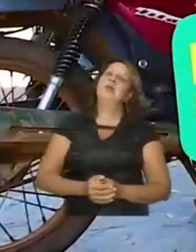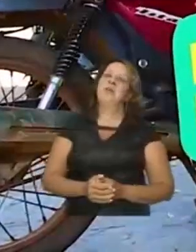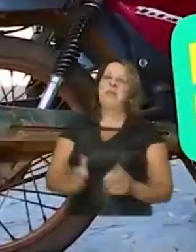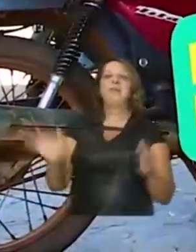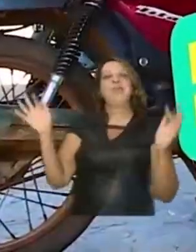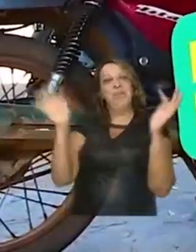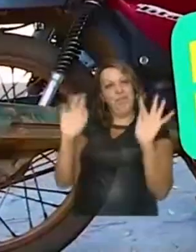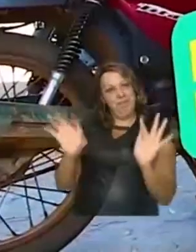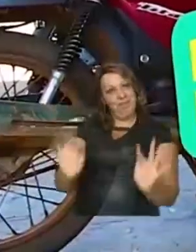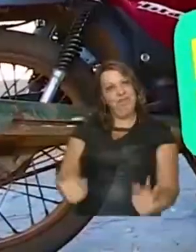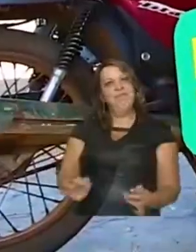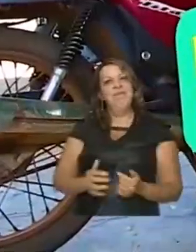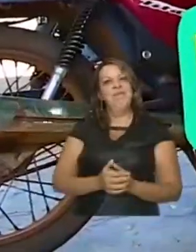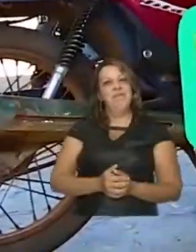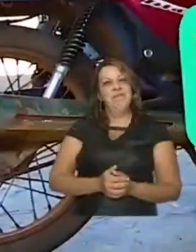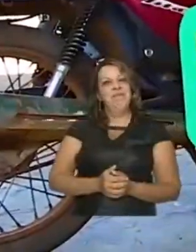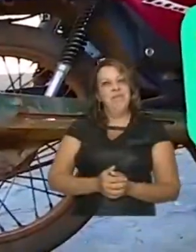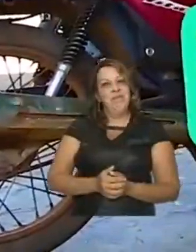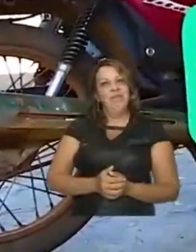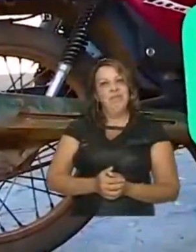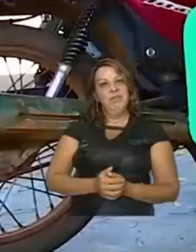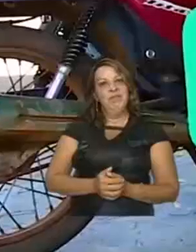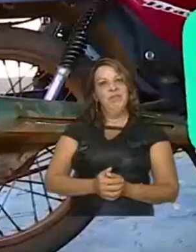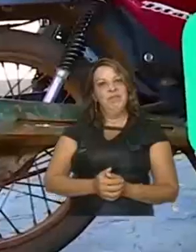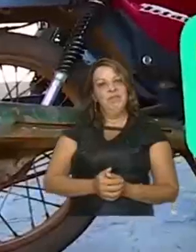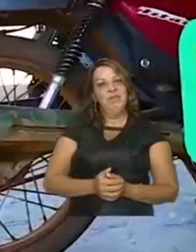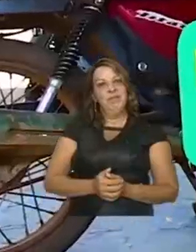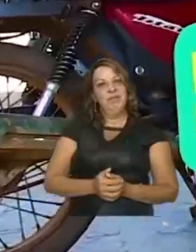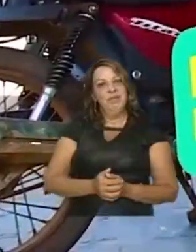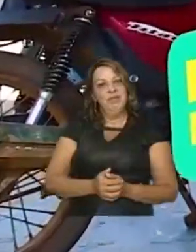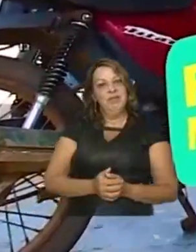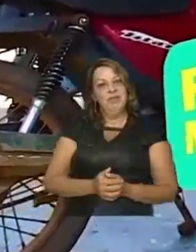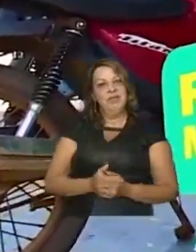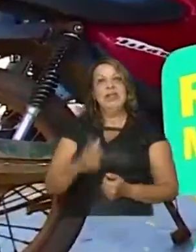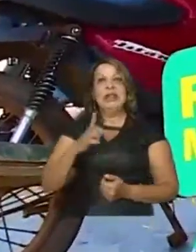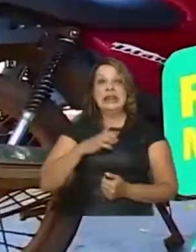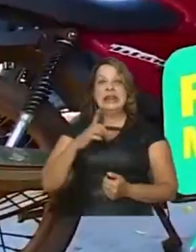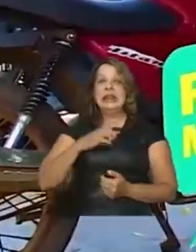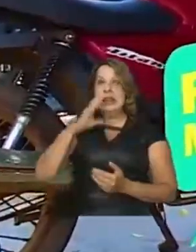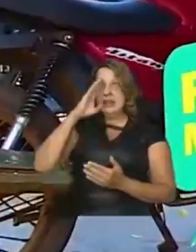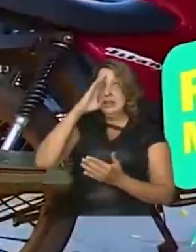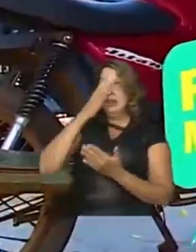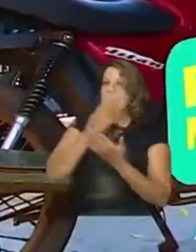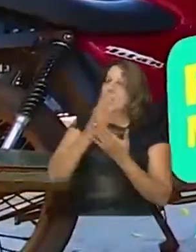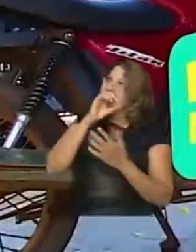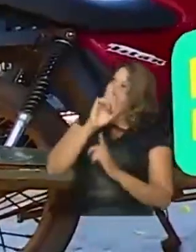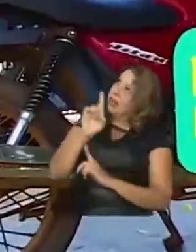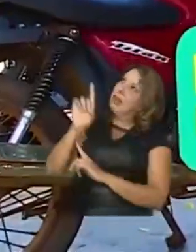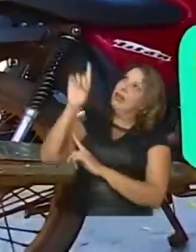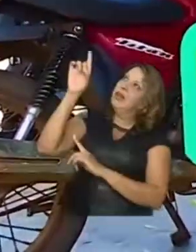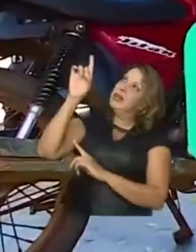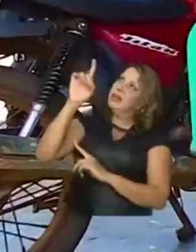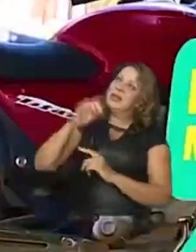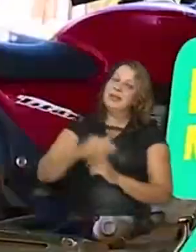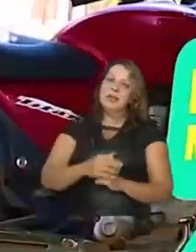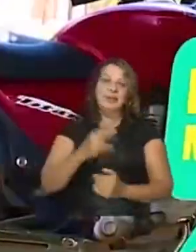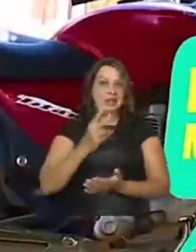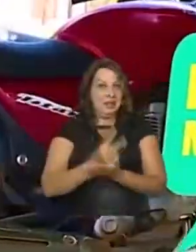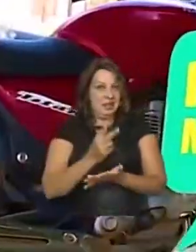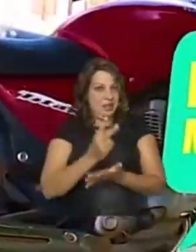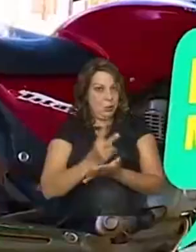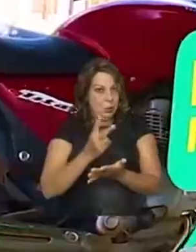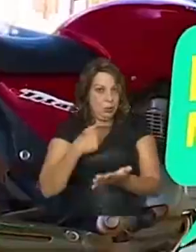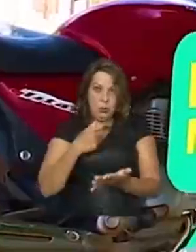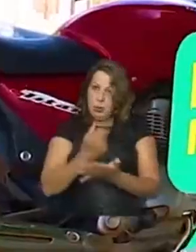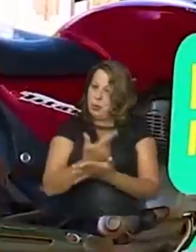feliz e tem que pedir muita sorte a Deus e tem que muita fé em Deus, né? E a gente sempre